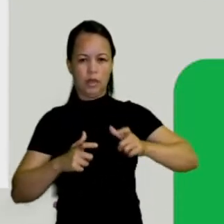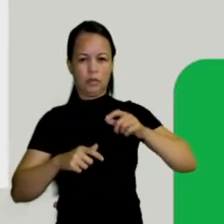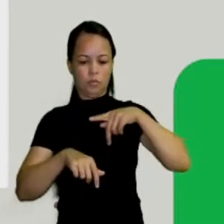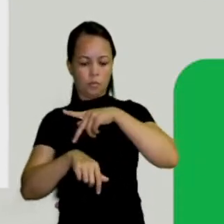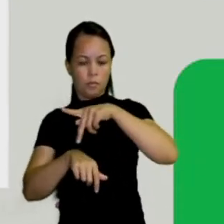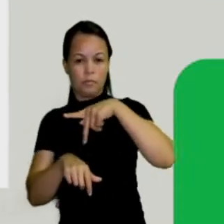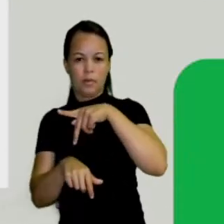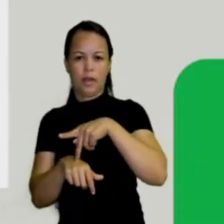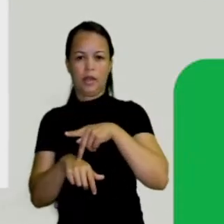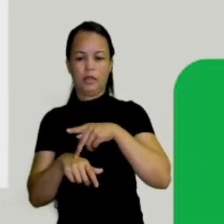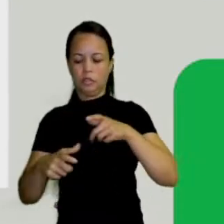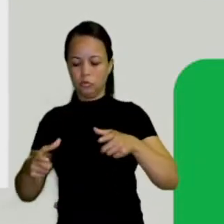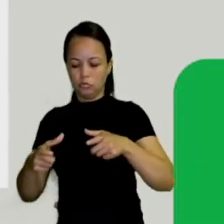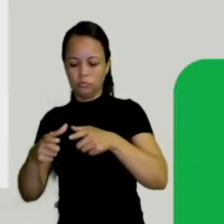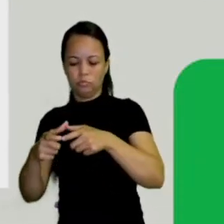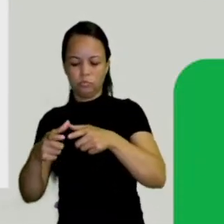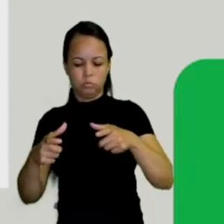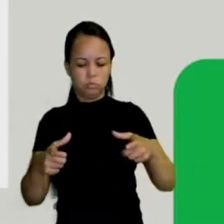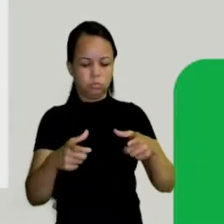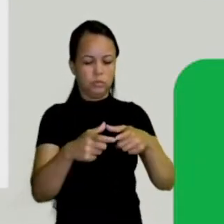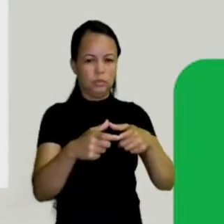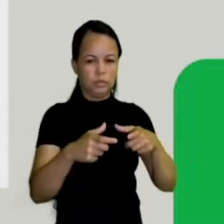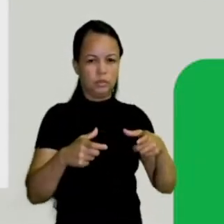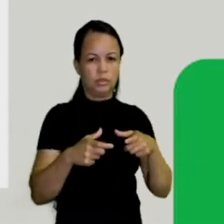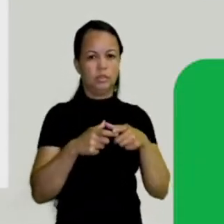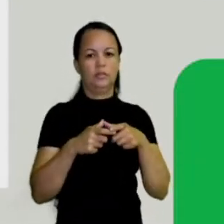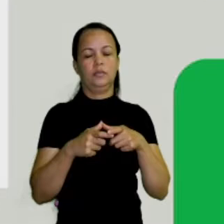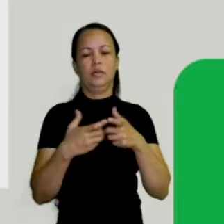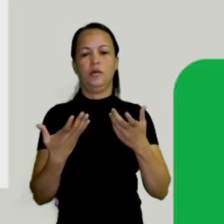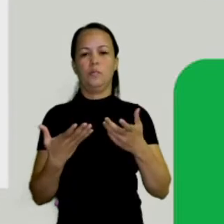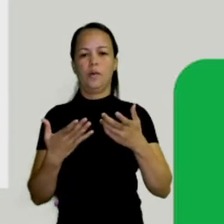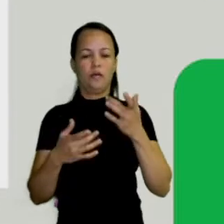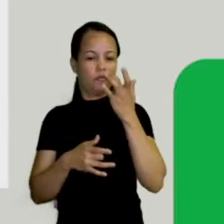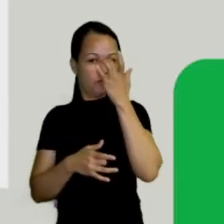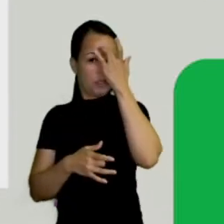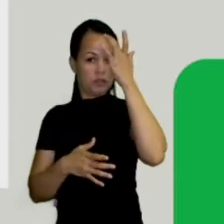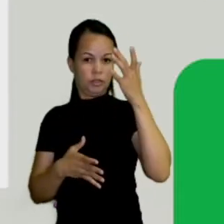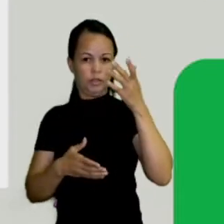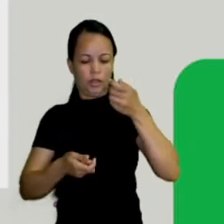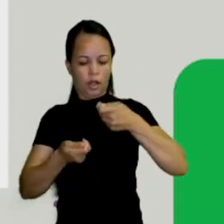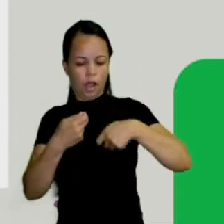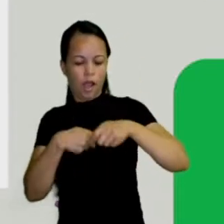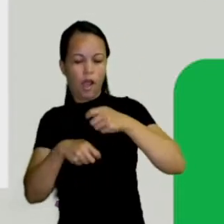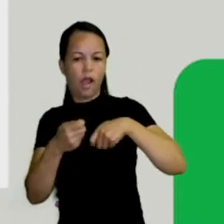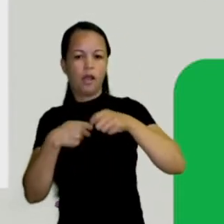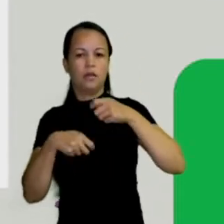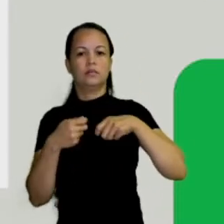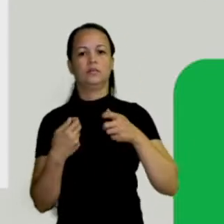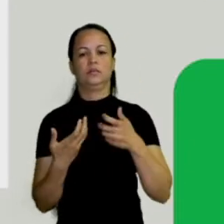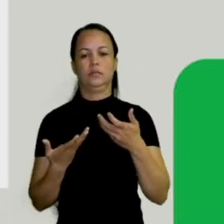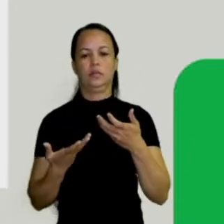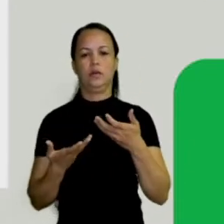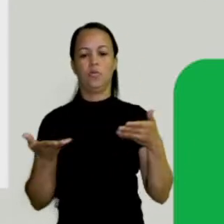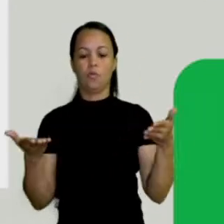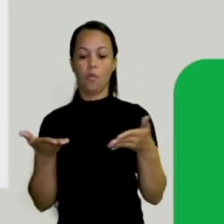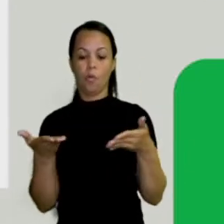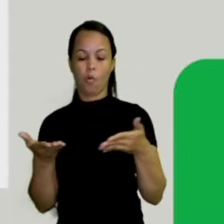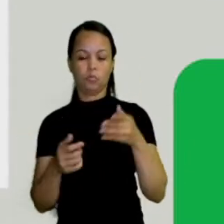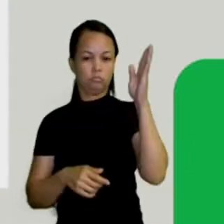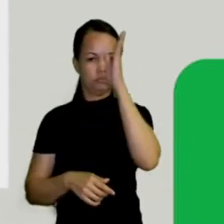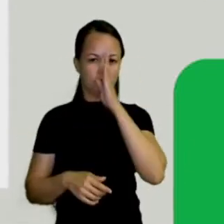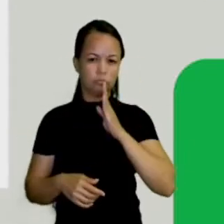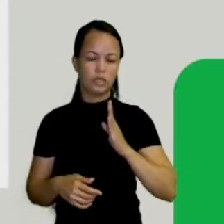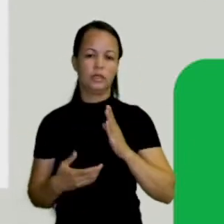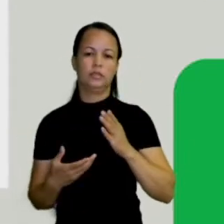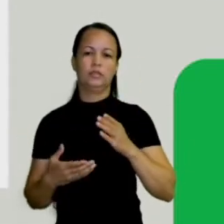em espaços menores para facilitar a administração. Então, hoje o Brasil é dividido